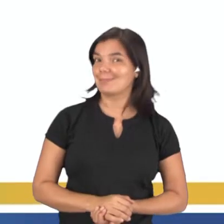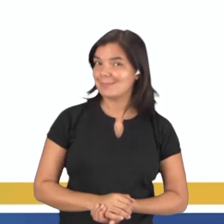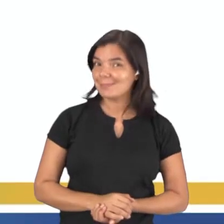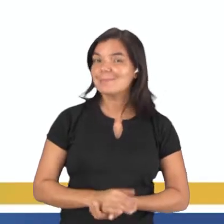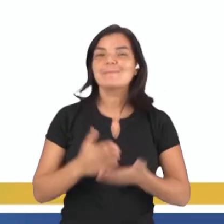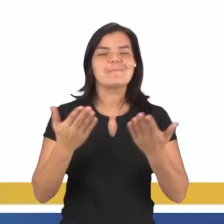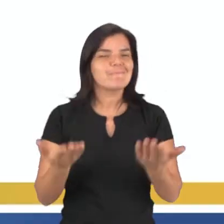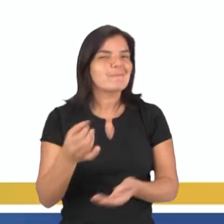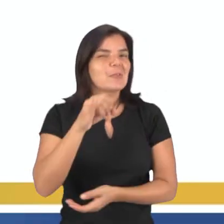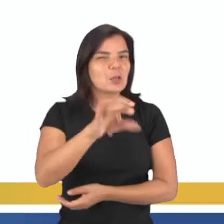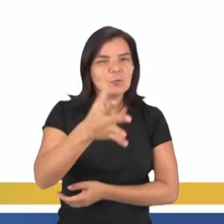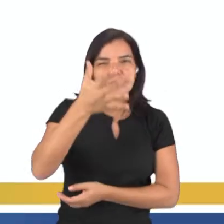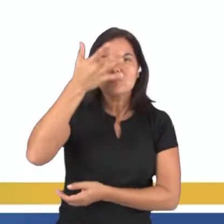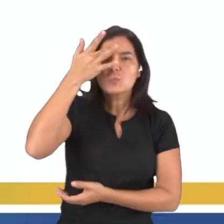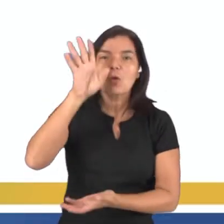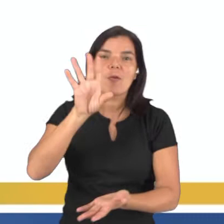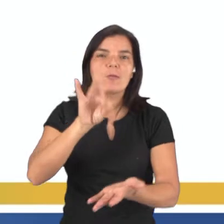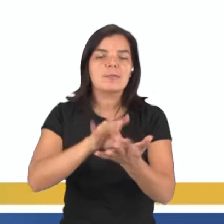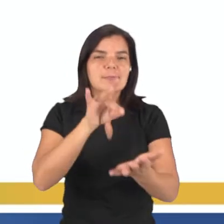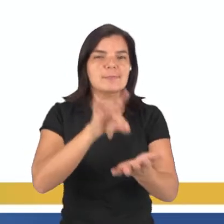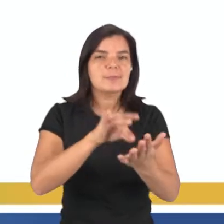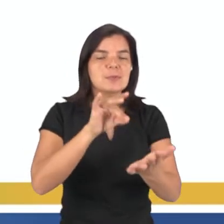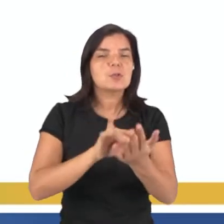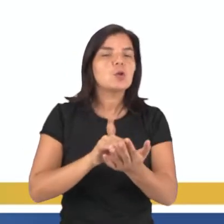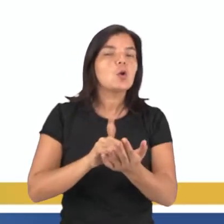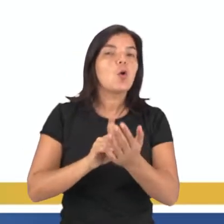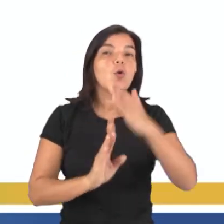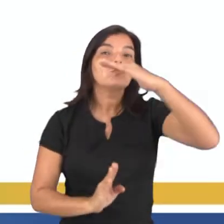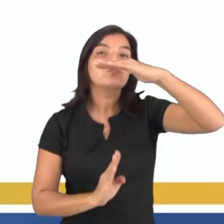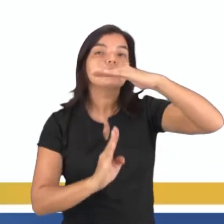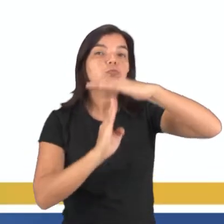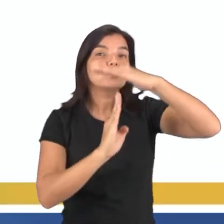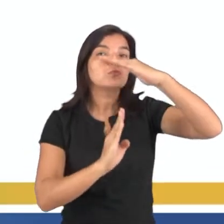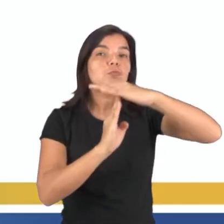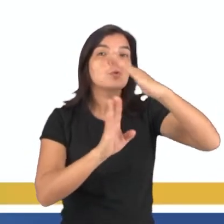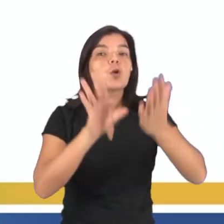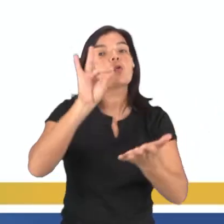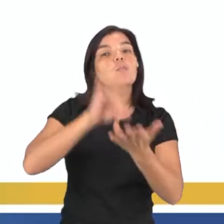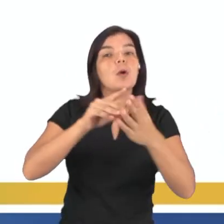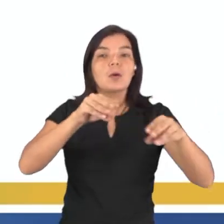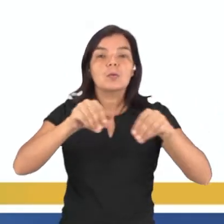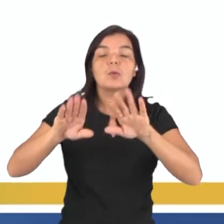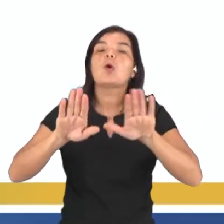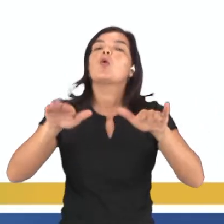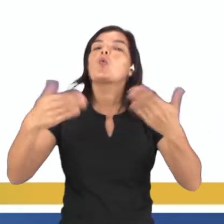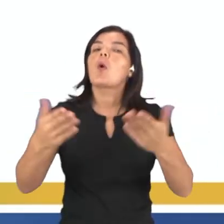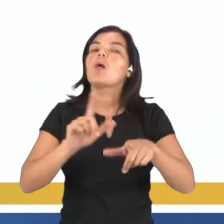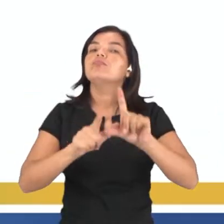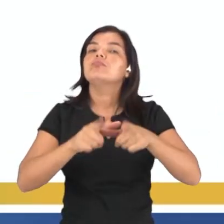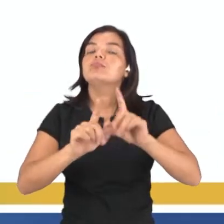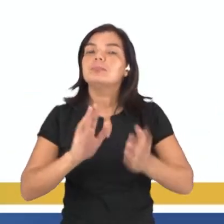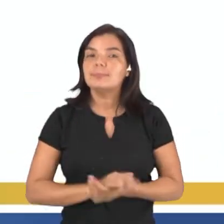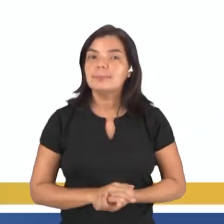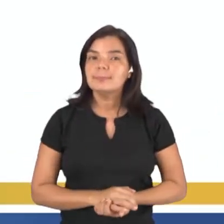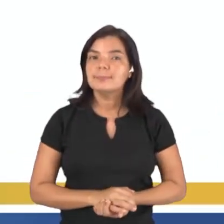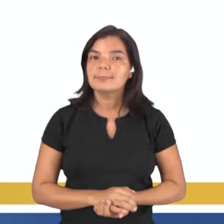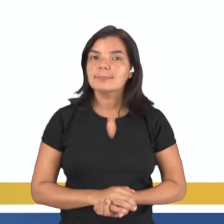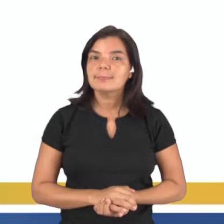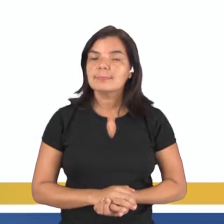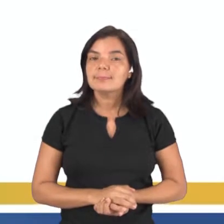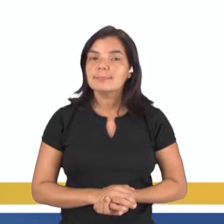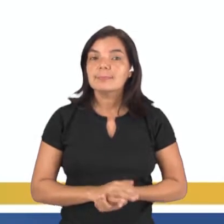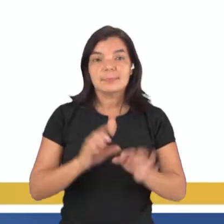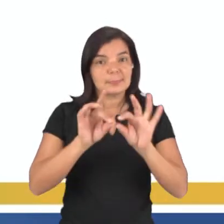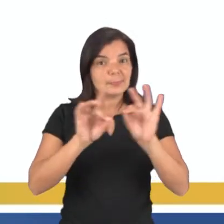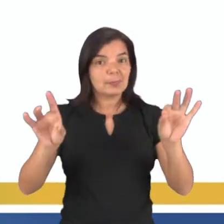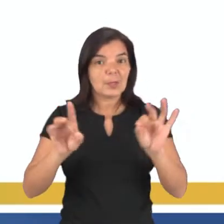Aham! Se você memorizou de fato, o que eu tenho aí na distância real do terreno? Qual é a letra? Na